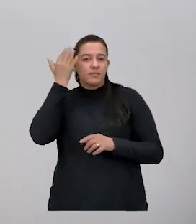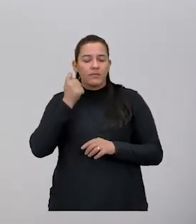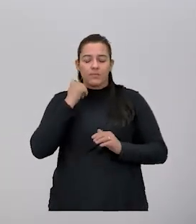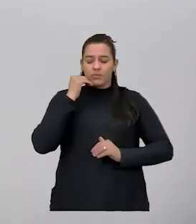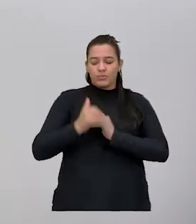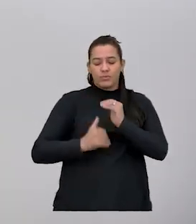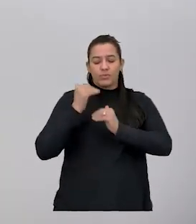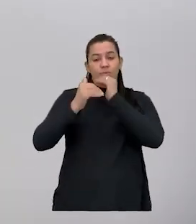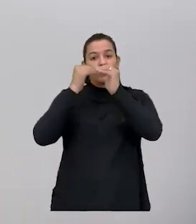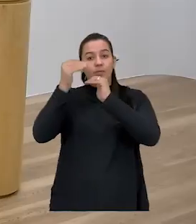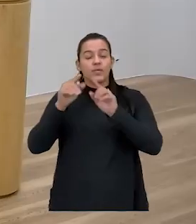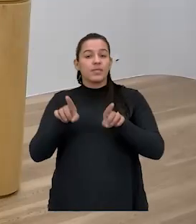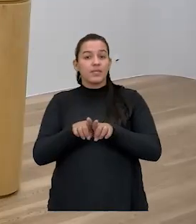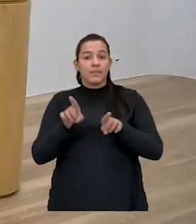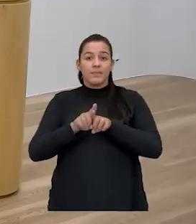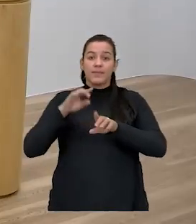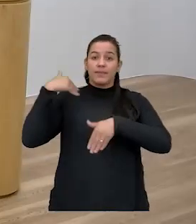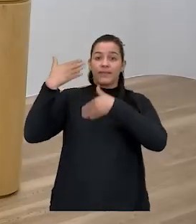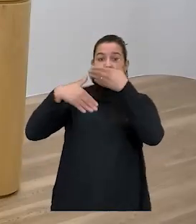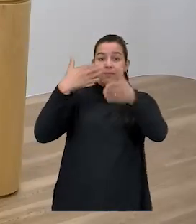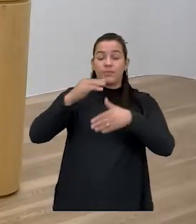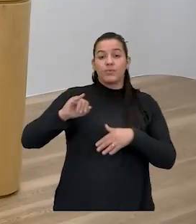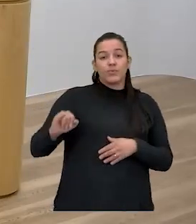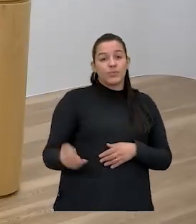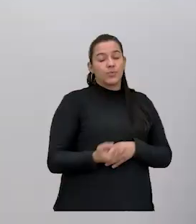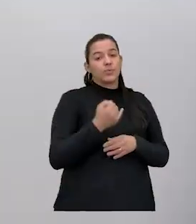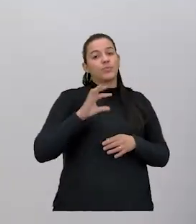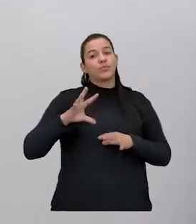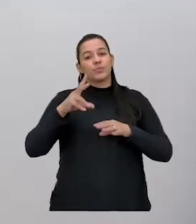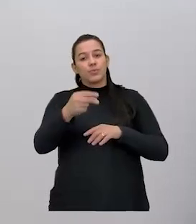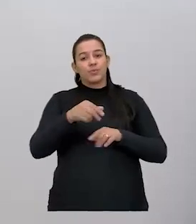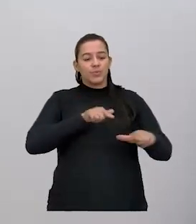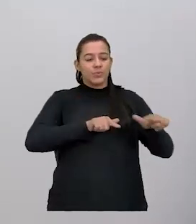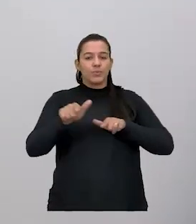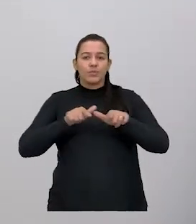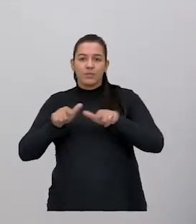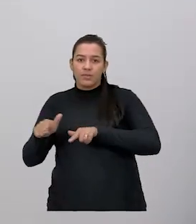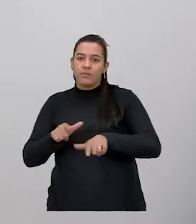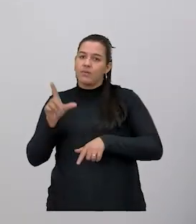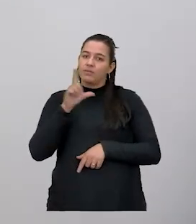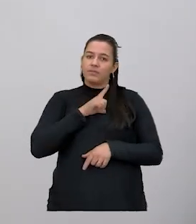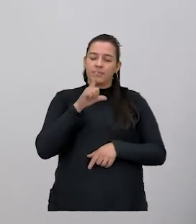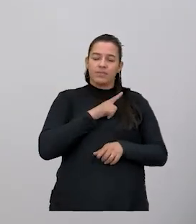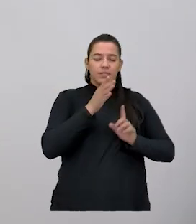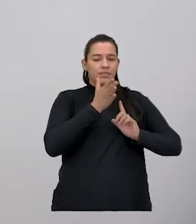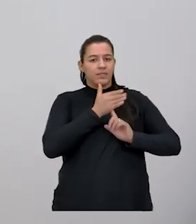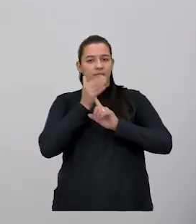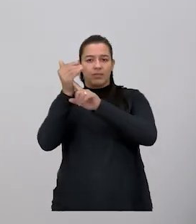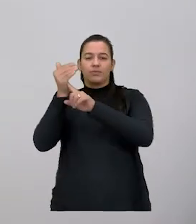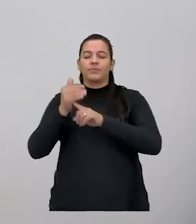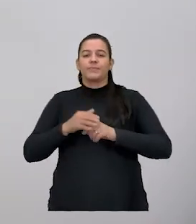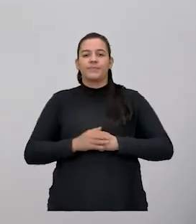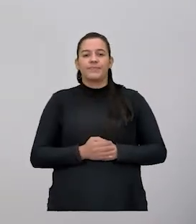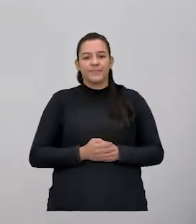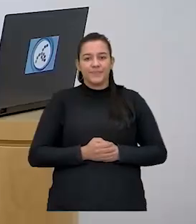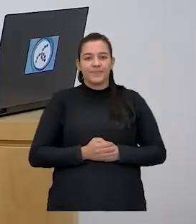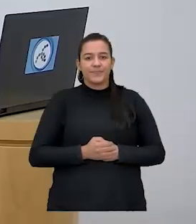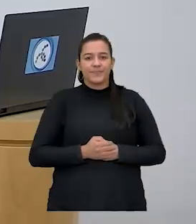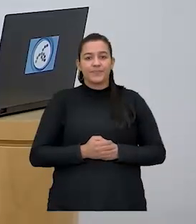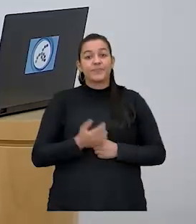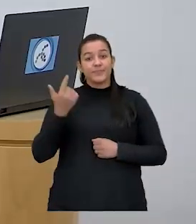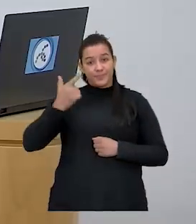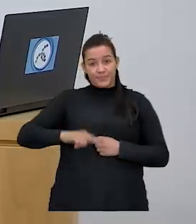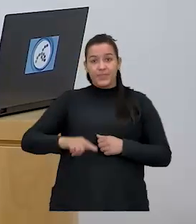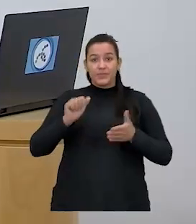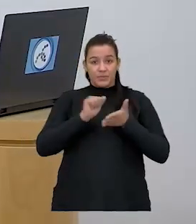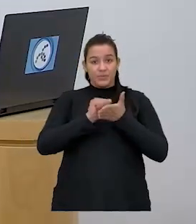desenvolver e colher os frutos, né, os lucros de todo esse trabalho pautado aí na tecnologia. Vamos lá para uma